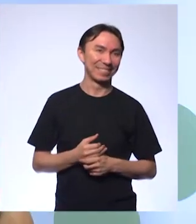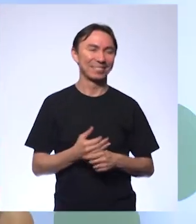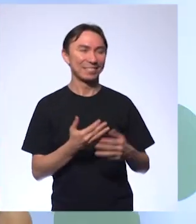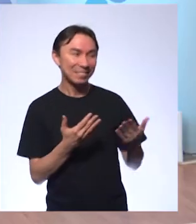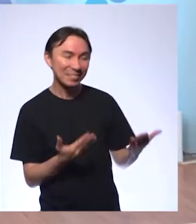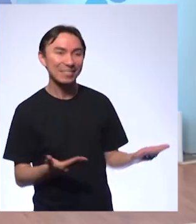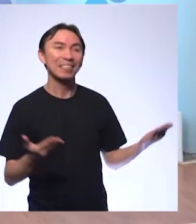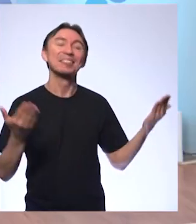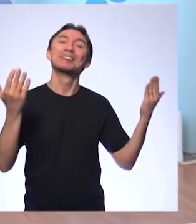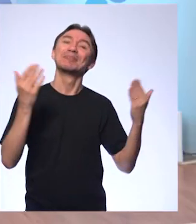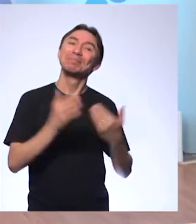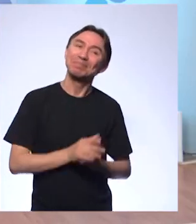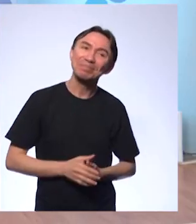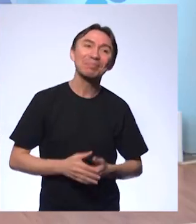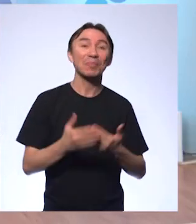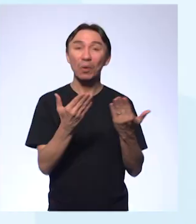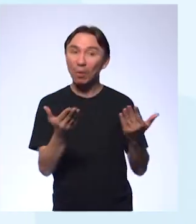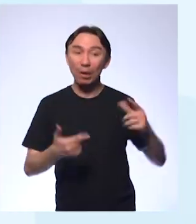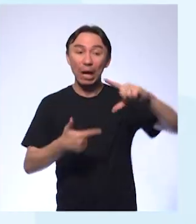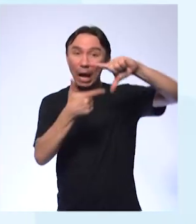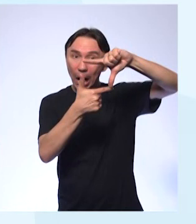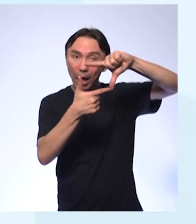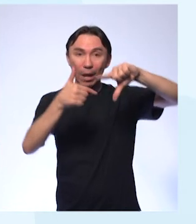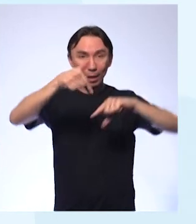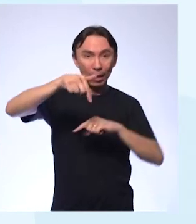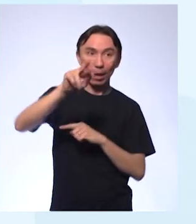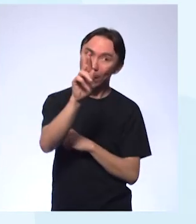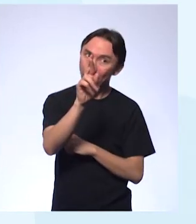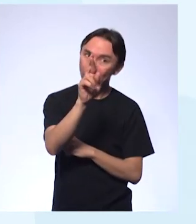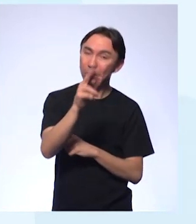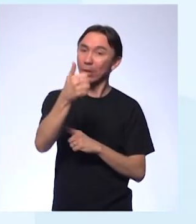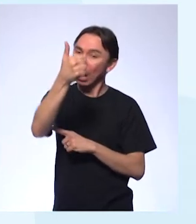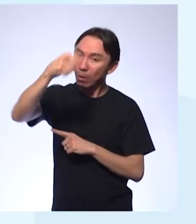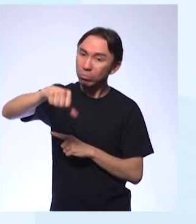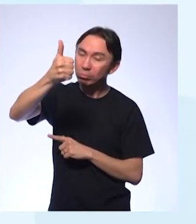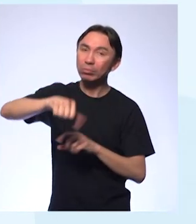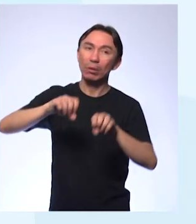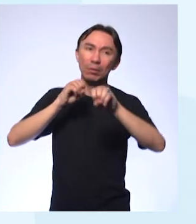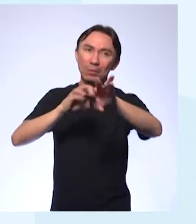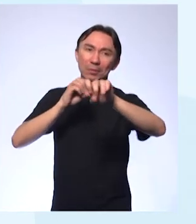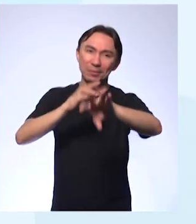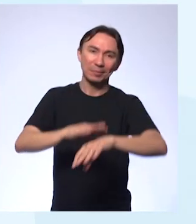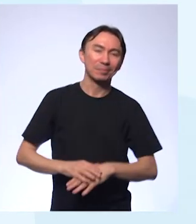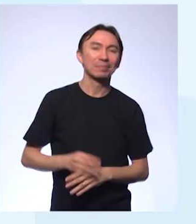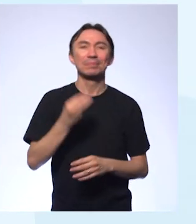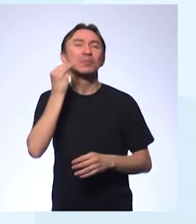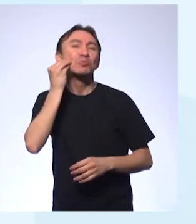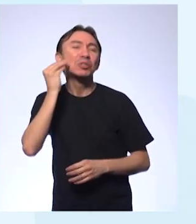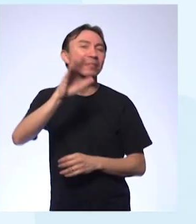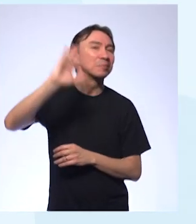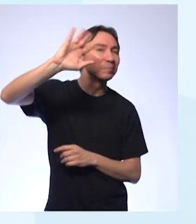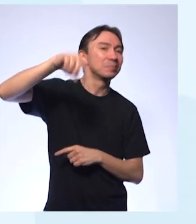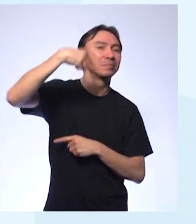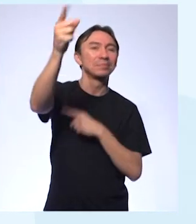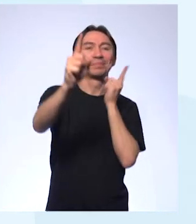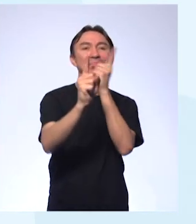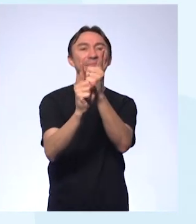É verdade, amiga. Não esqueçam de nos avaliar. Um grande beijo e até a próxima aula.